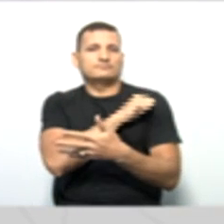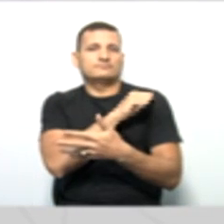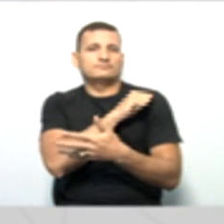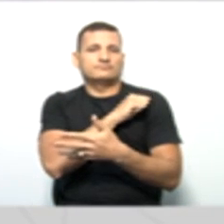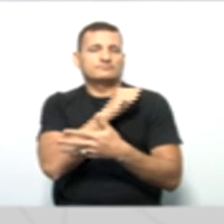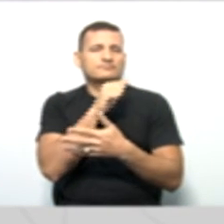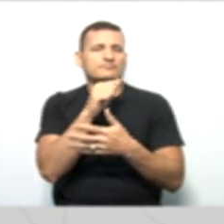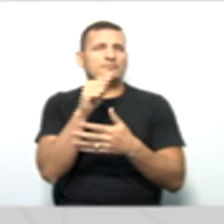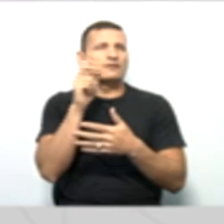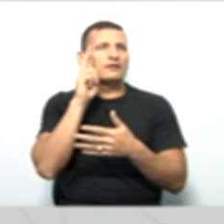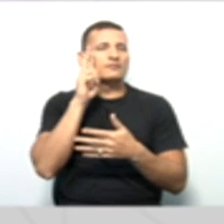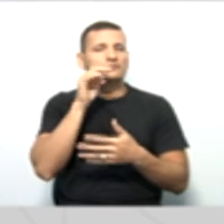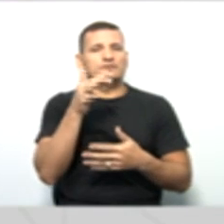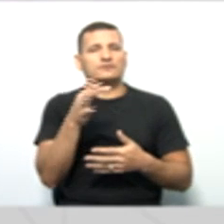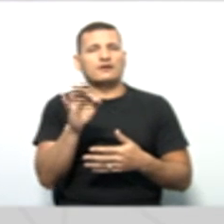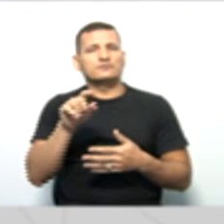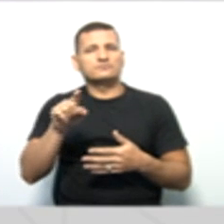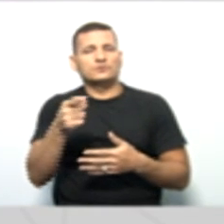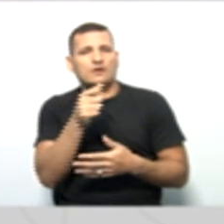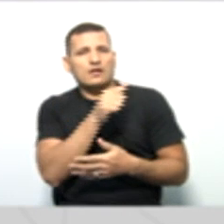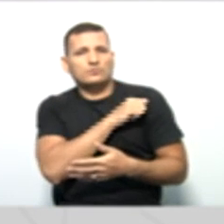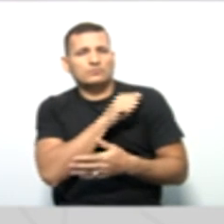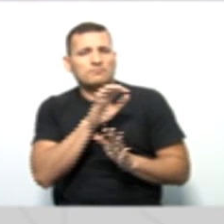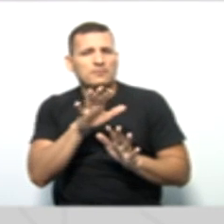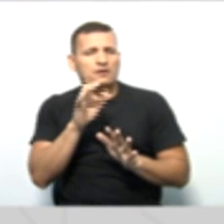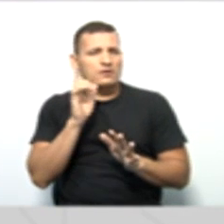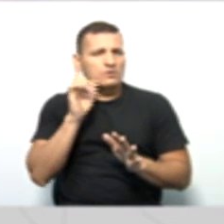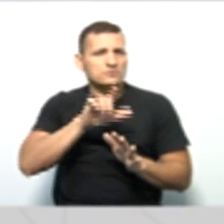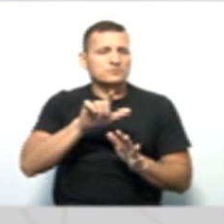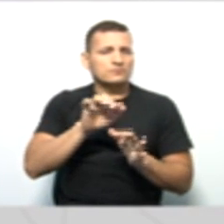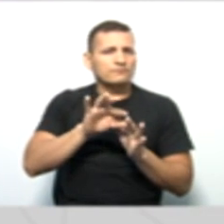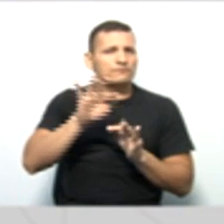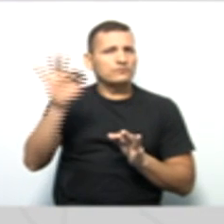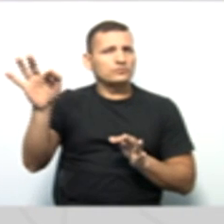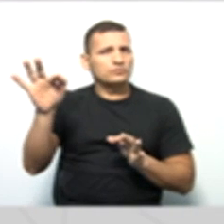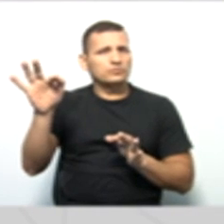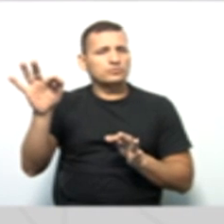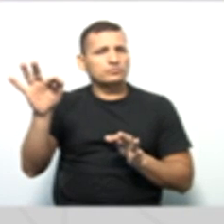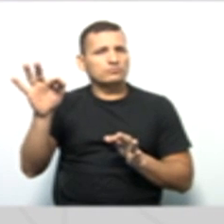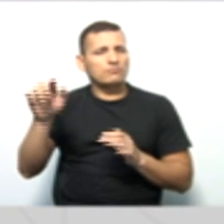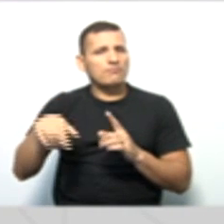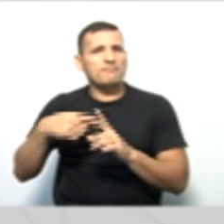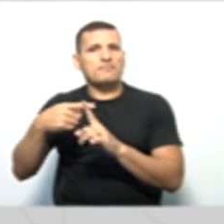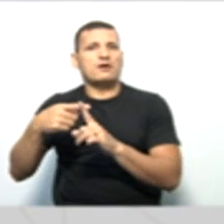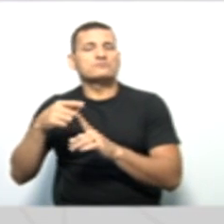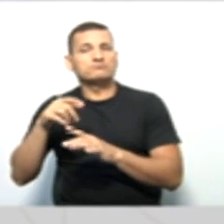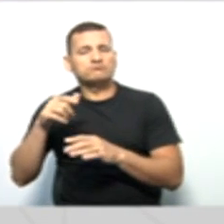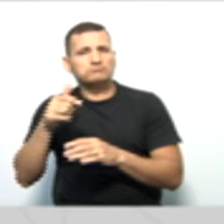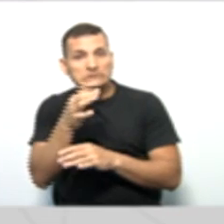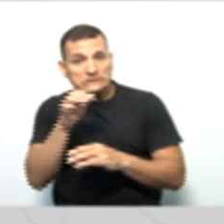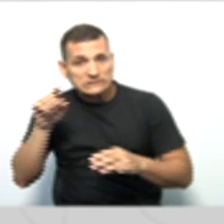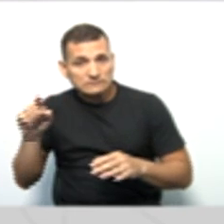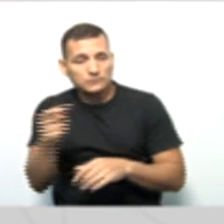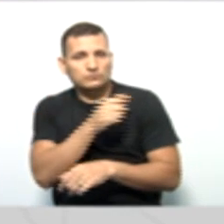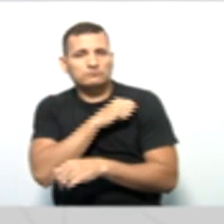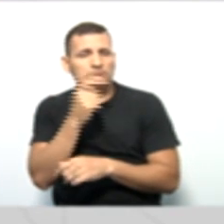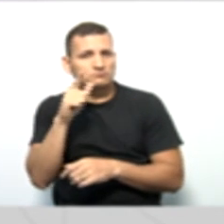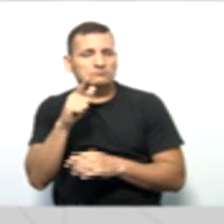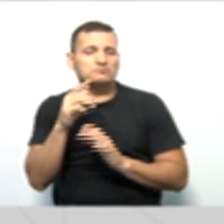estava prevendo 10 mil alunos, mas eu consigo futuramente expandir para 100 mil? Consigo. Você consegue. Opa, então ele